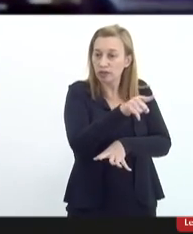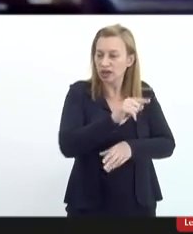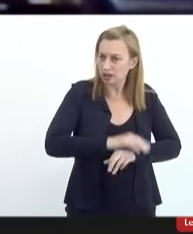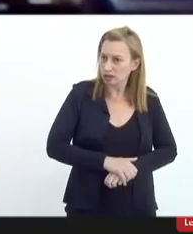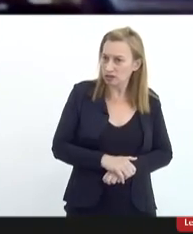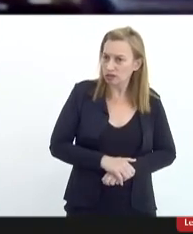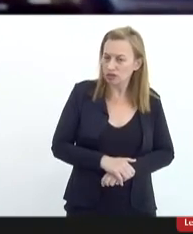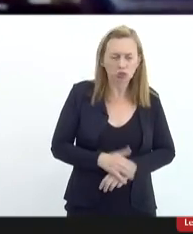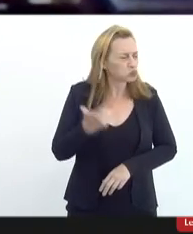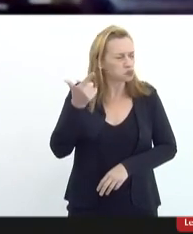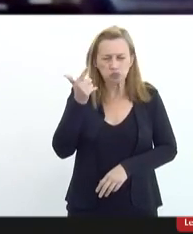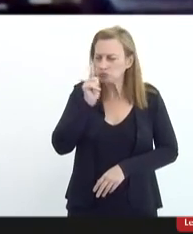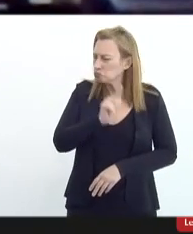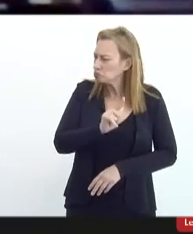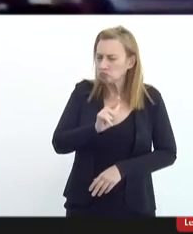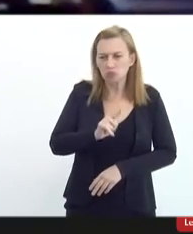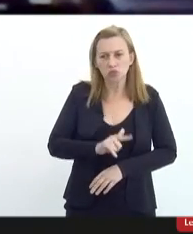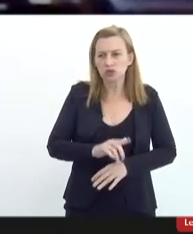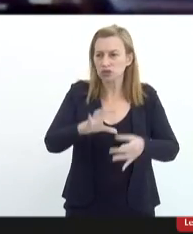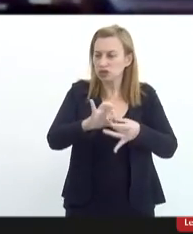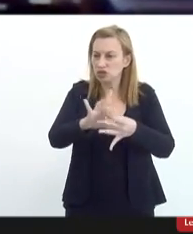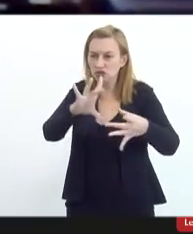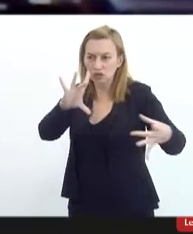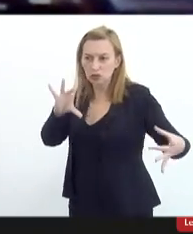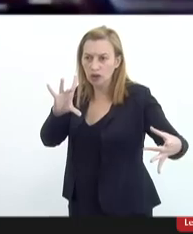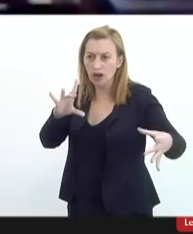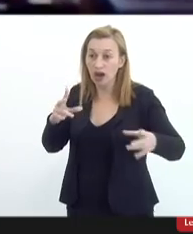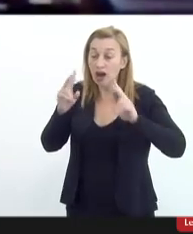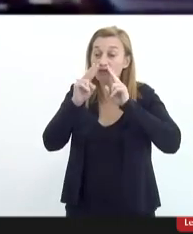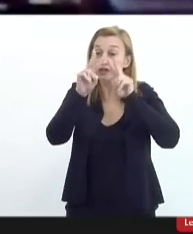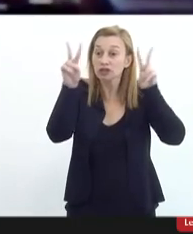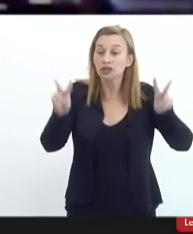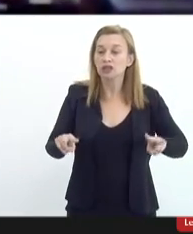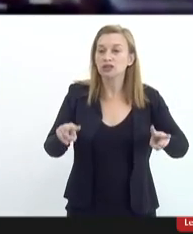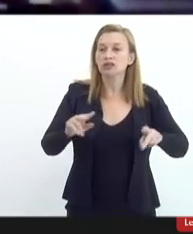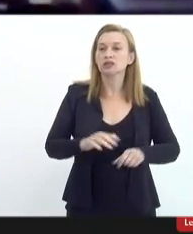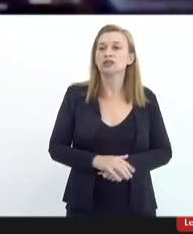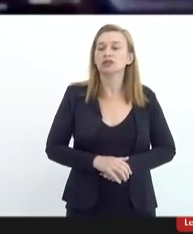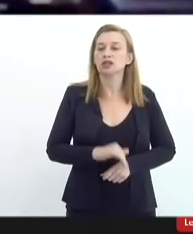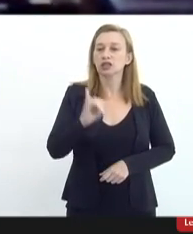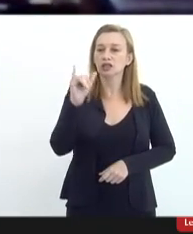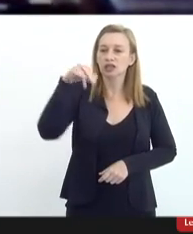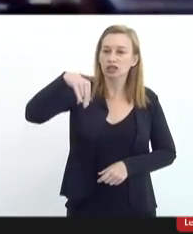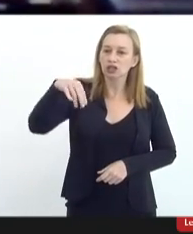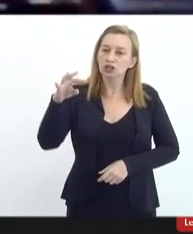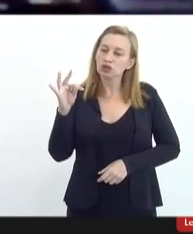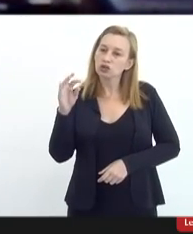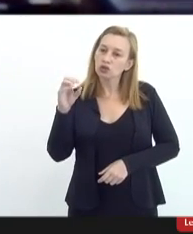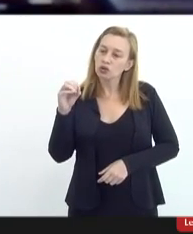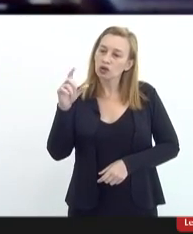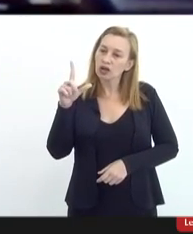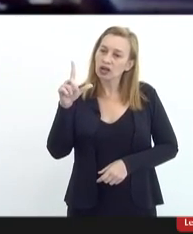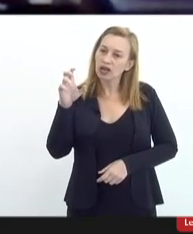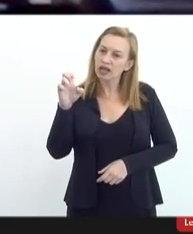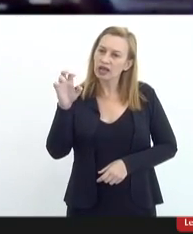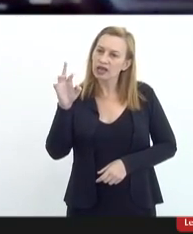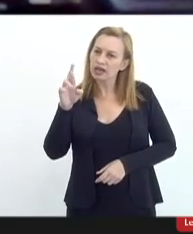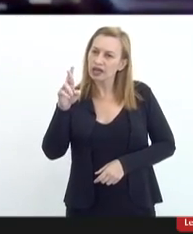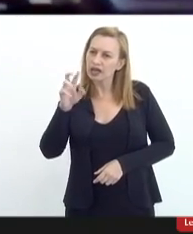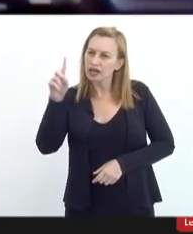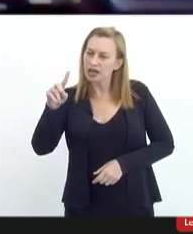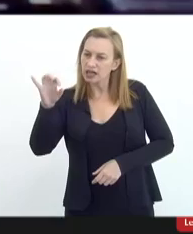Eu não consigo desvincular a visão da intolerância religiosa